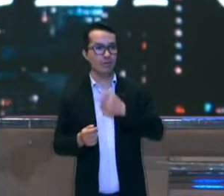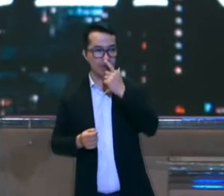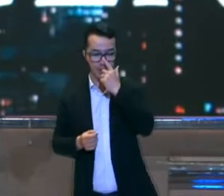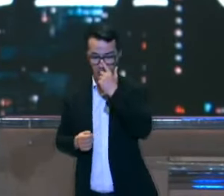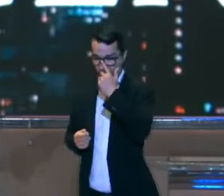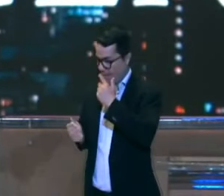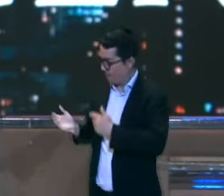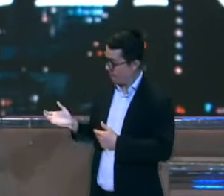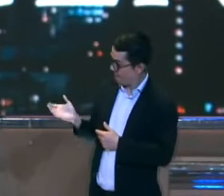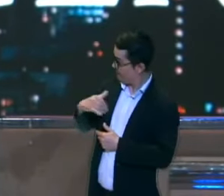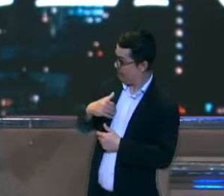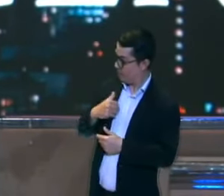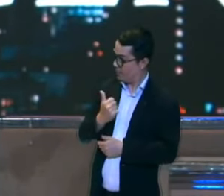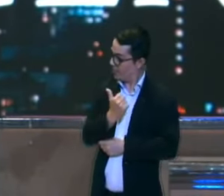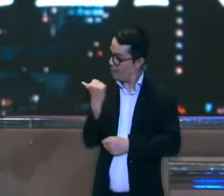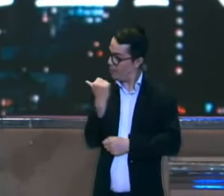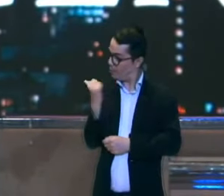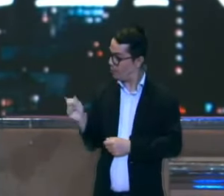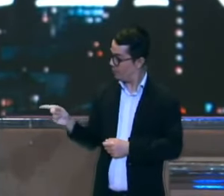dia,